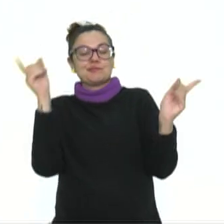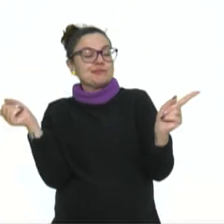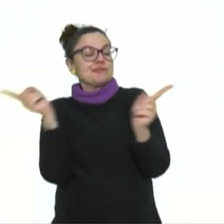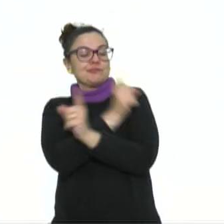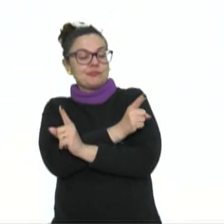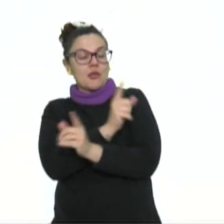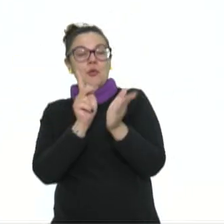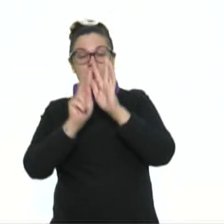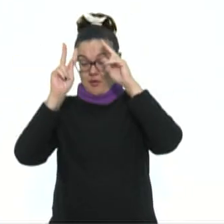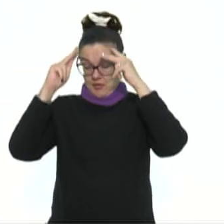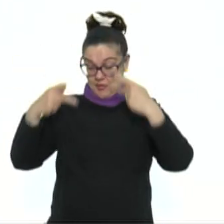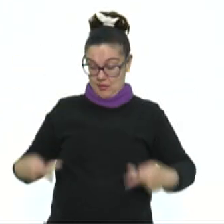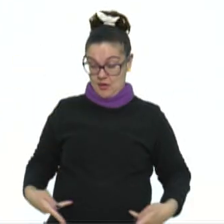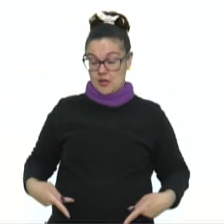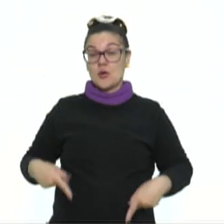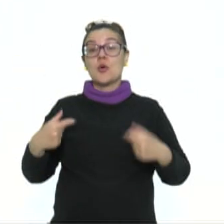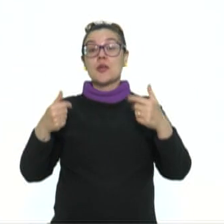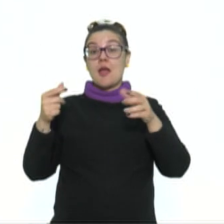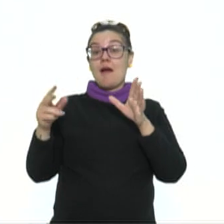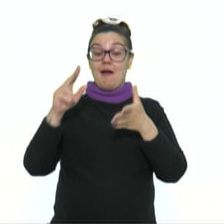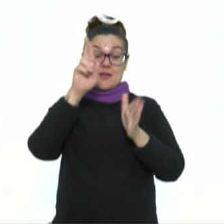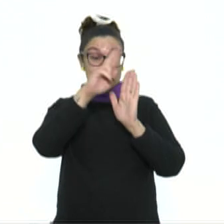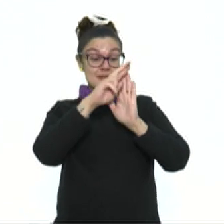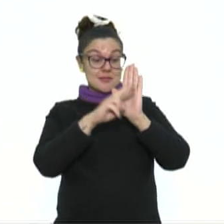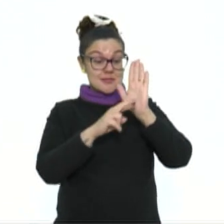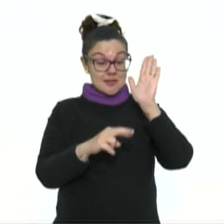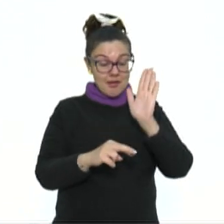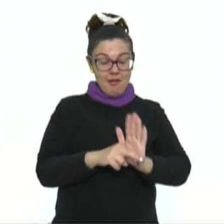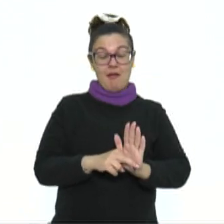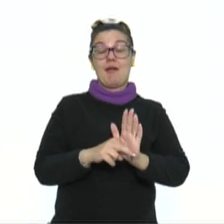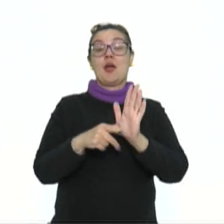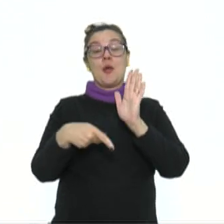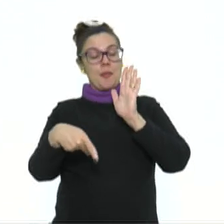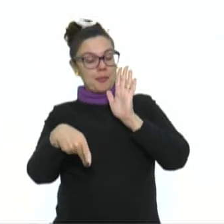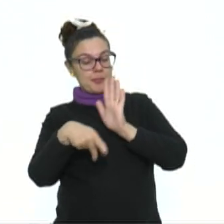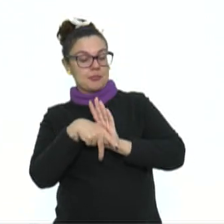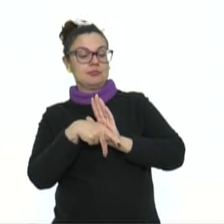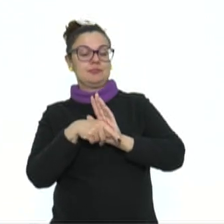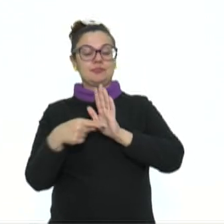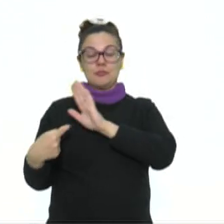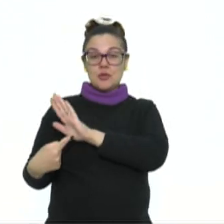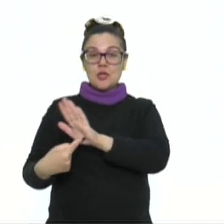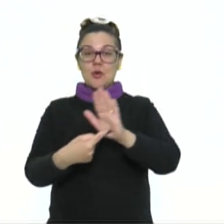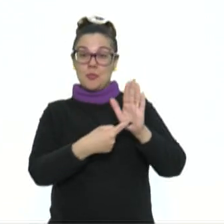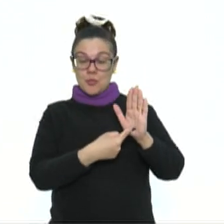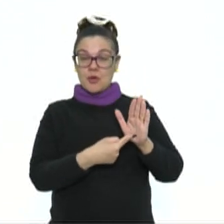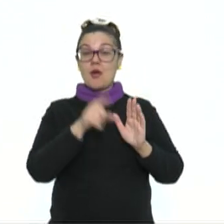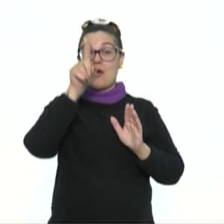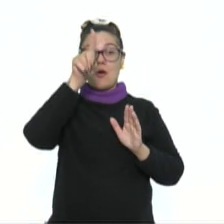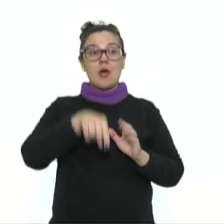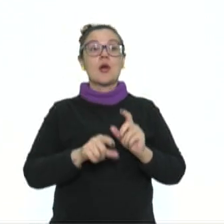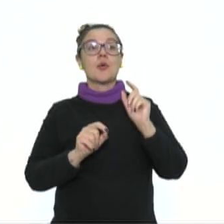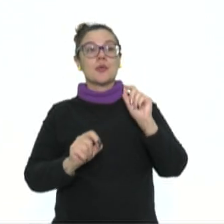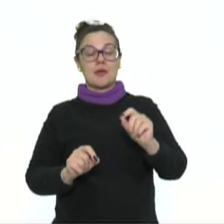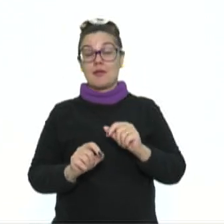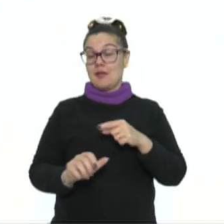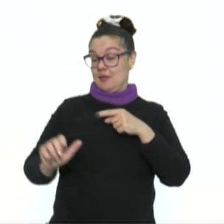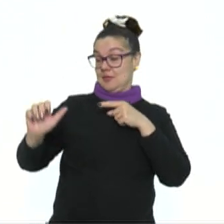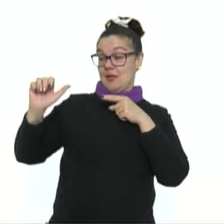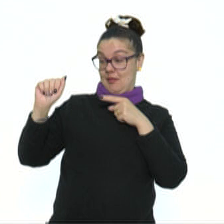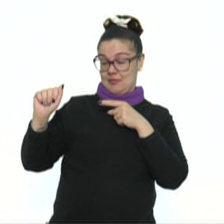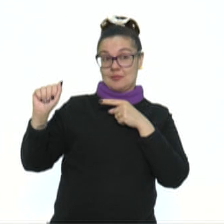as normas morais são, então está perguntando sobre normas morais, decorrentes da vontade divina e por esse motivo utópicas,